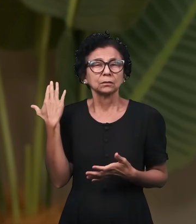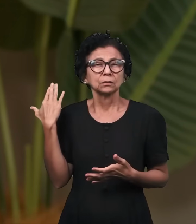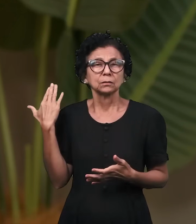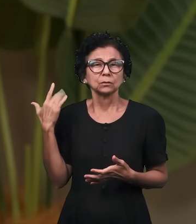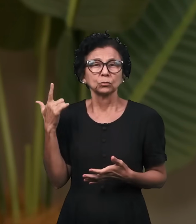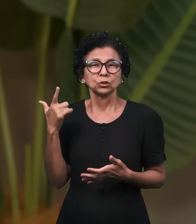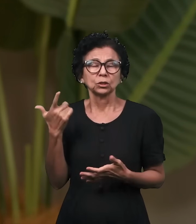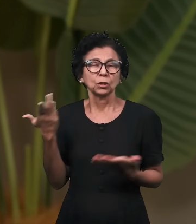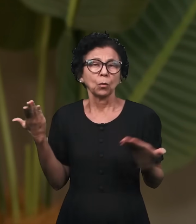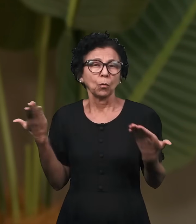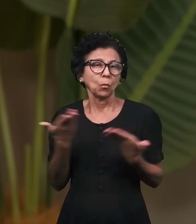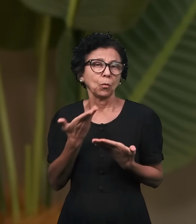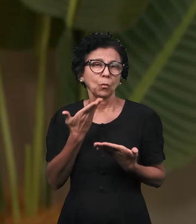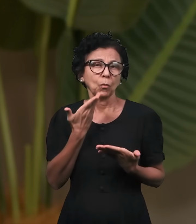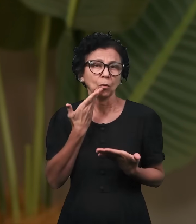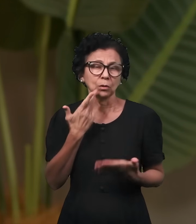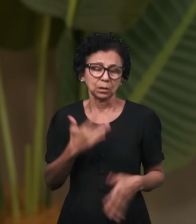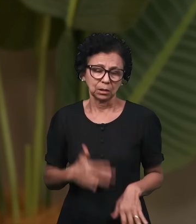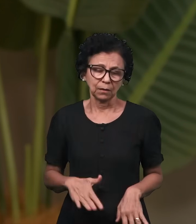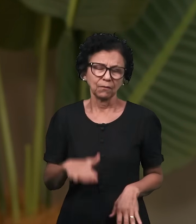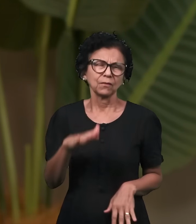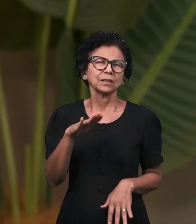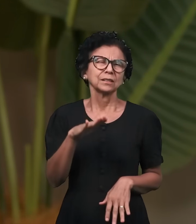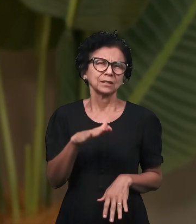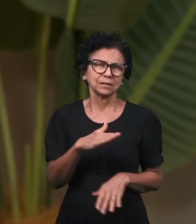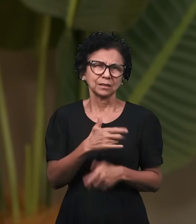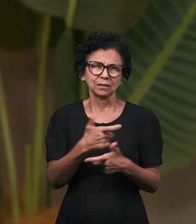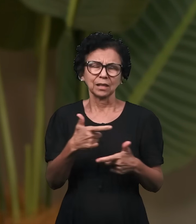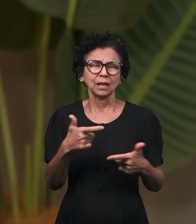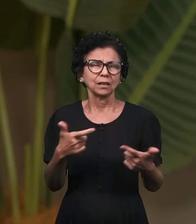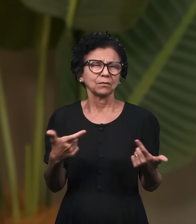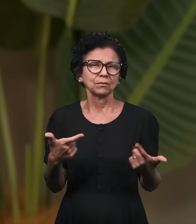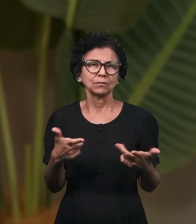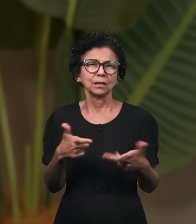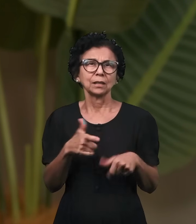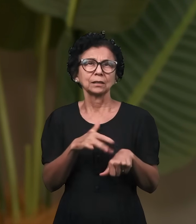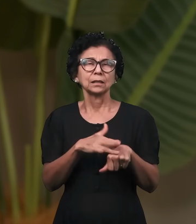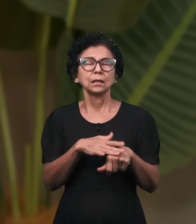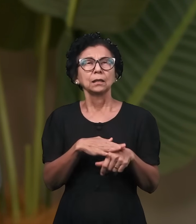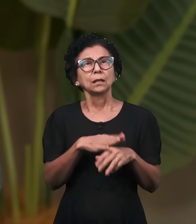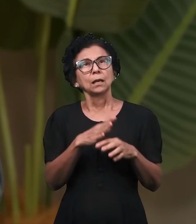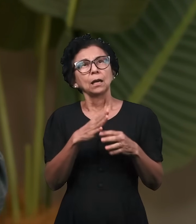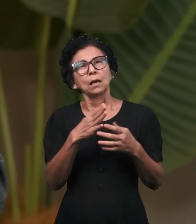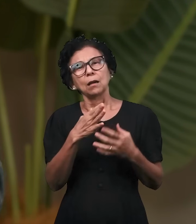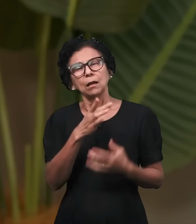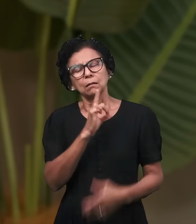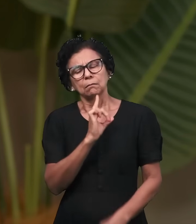Autismo e tantas coisas, que até depressão,